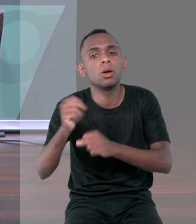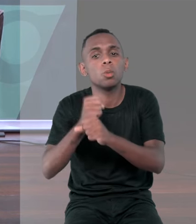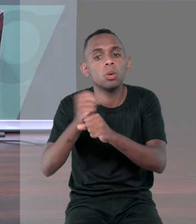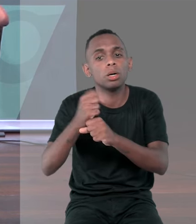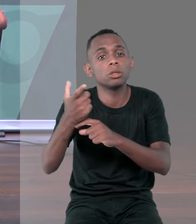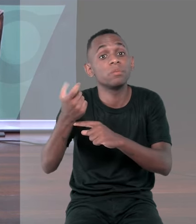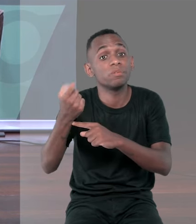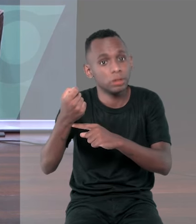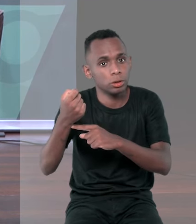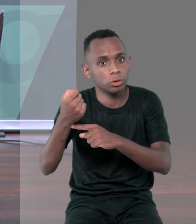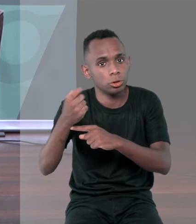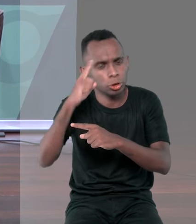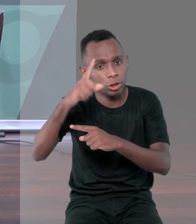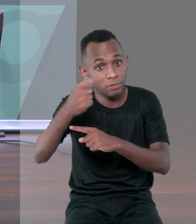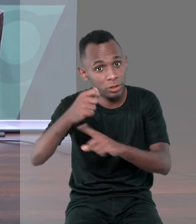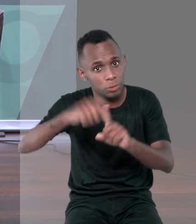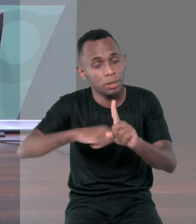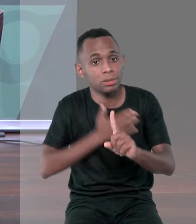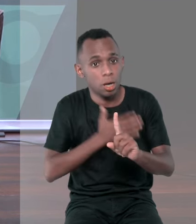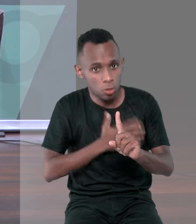2020, no dia 20 de agosto.